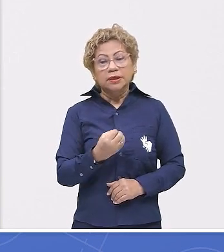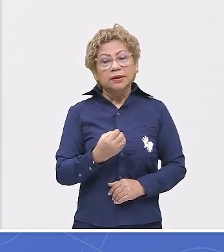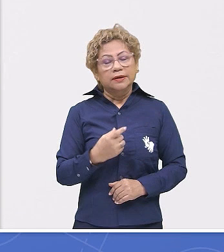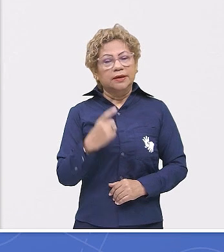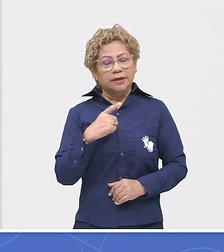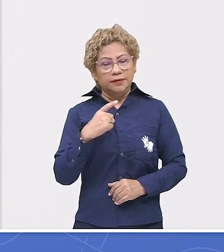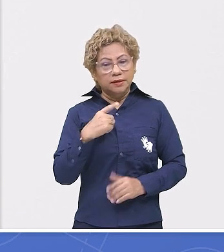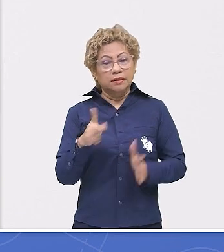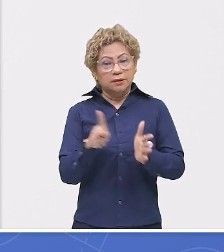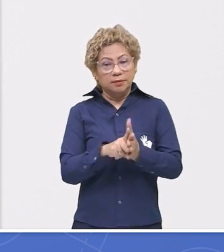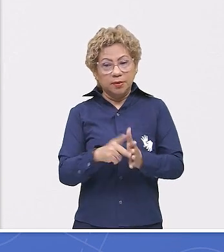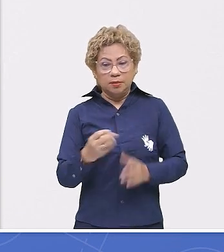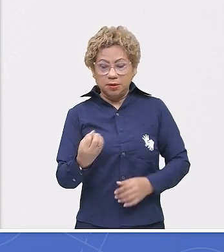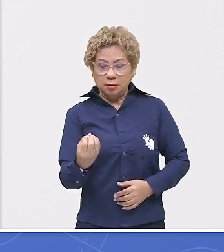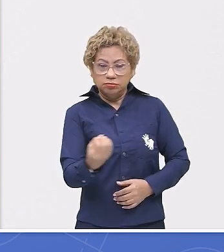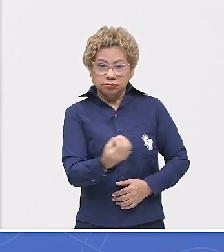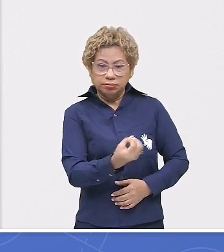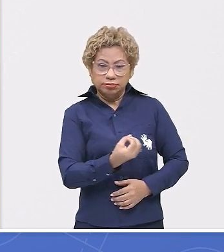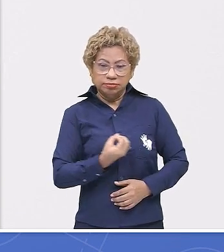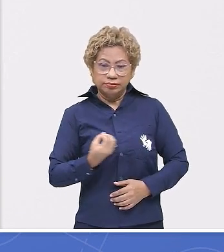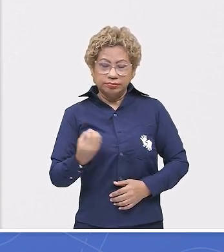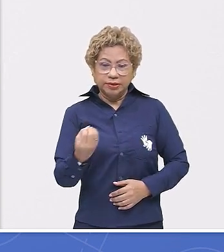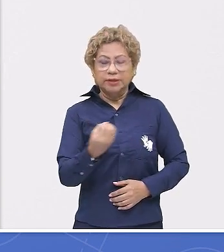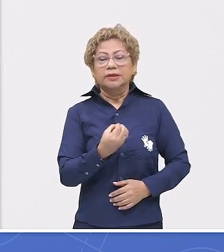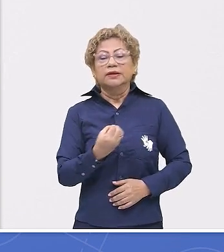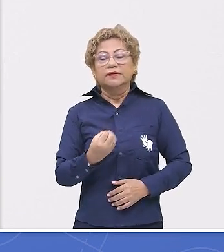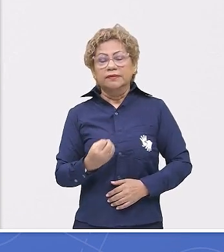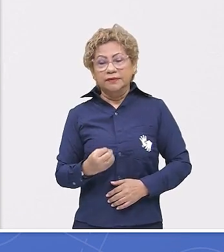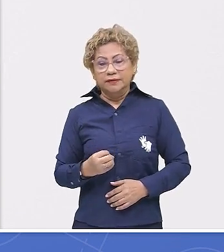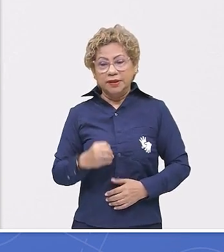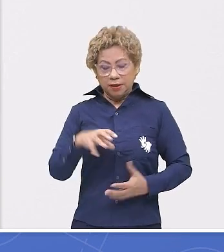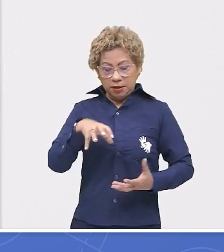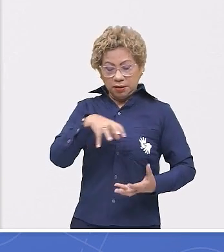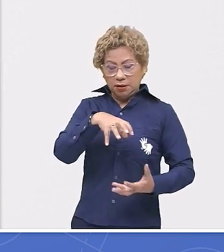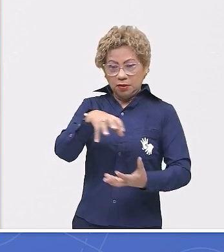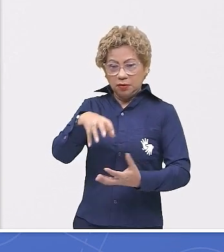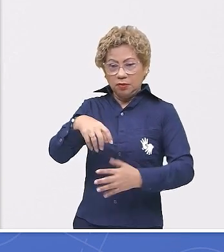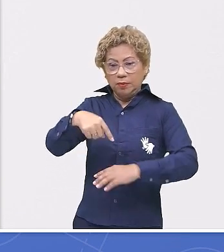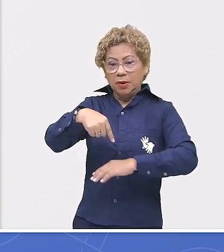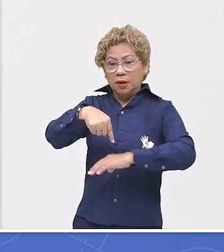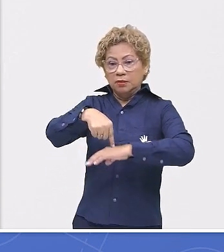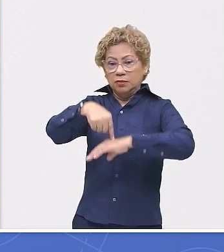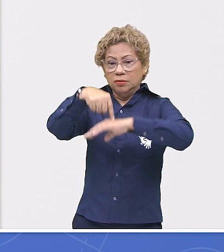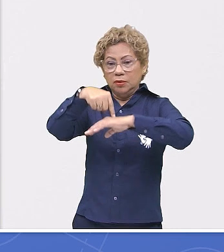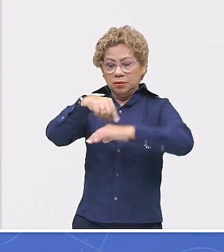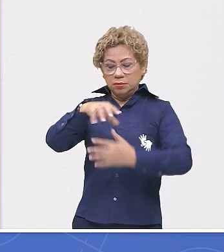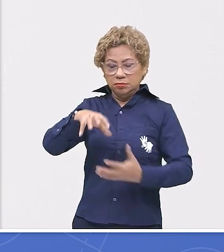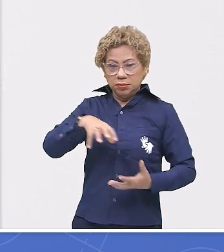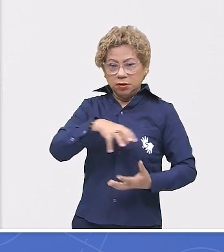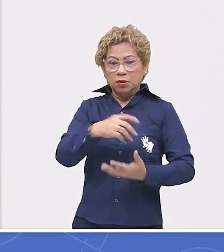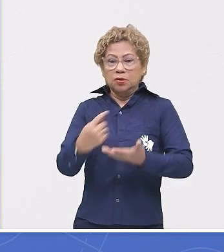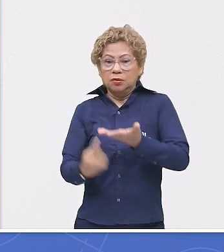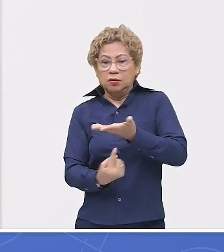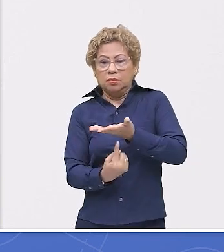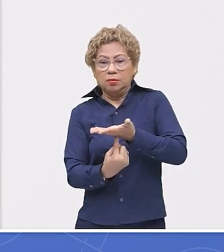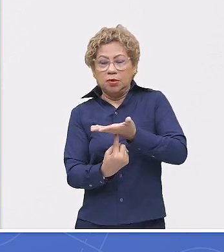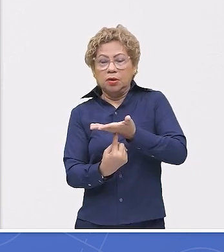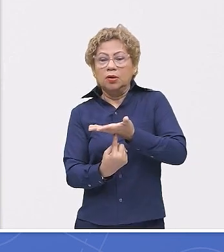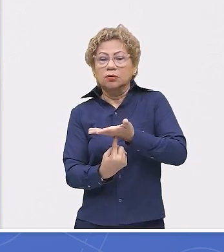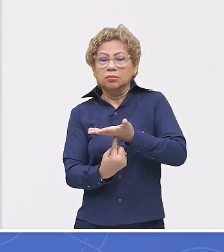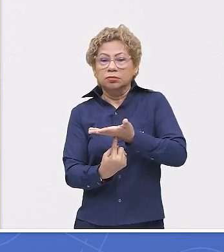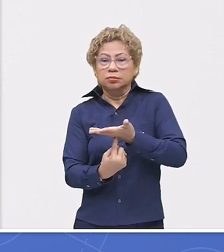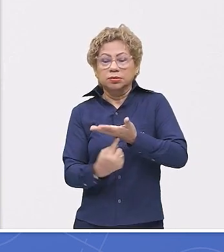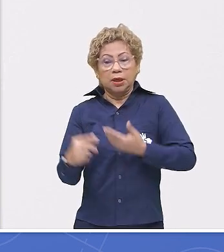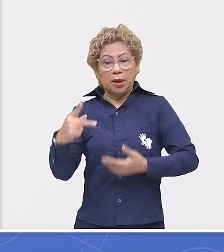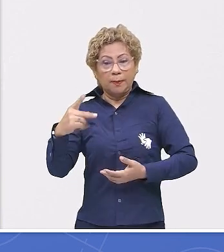seu próprio eixo, do Polo Norte ao Polo Sul, tá? Então, ele vai realizar em torno do seu próprio eixo este movimento